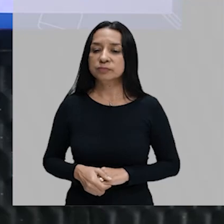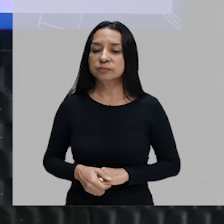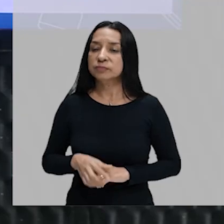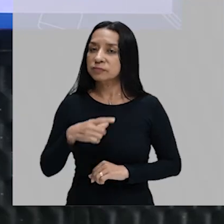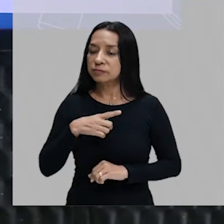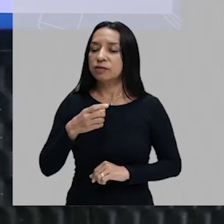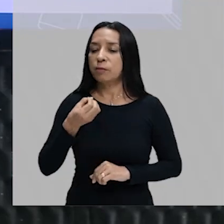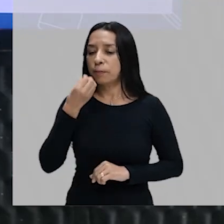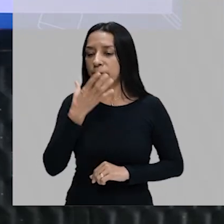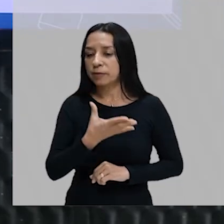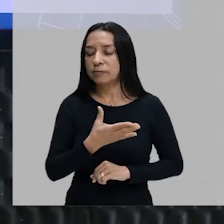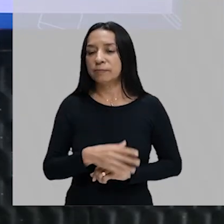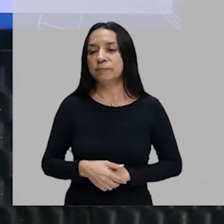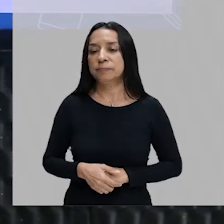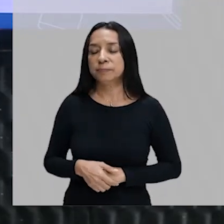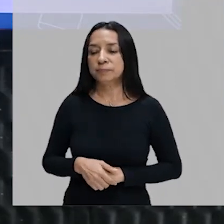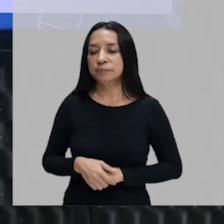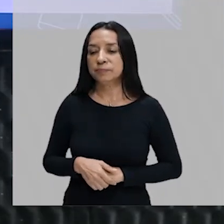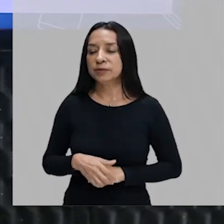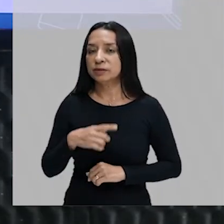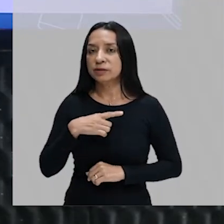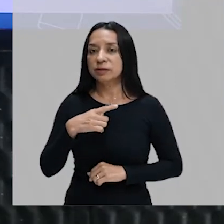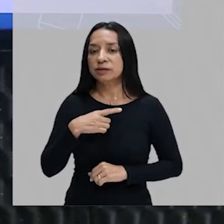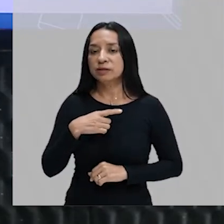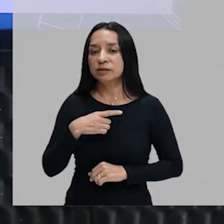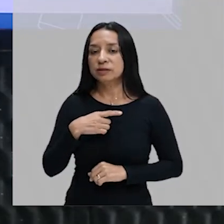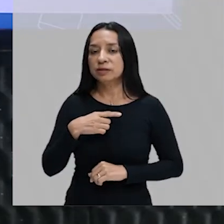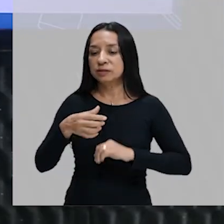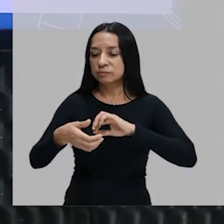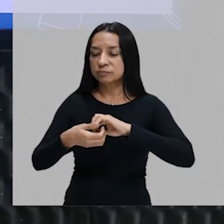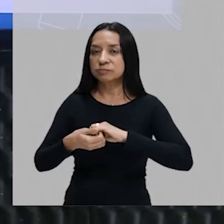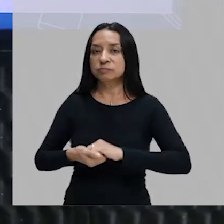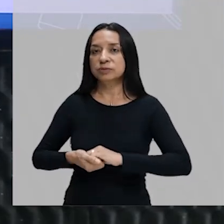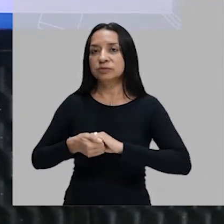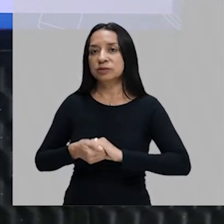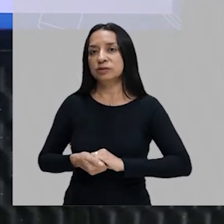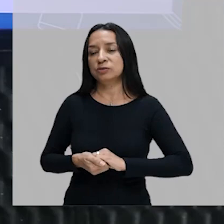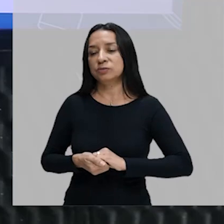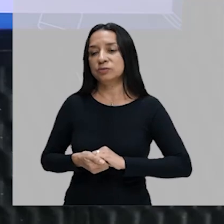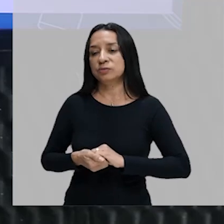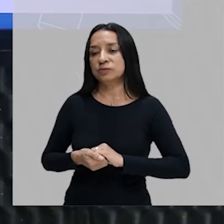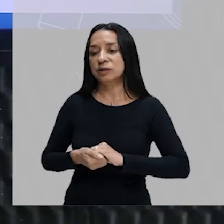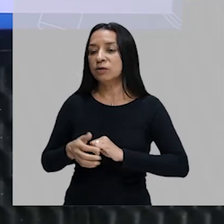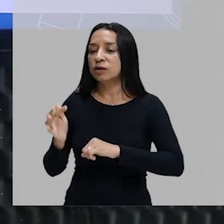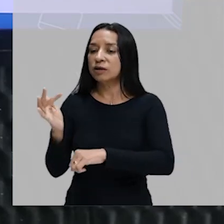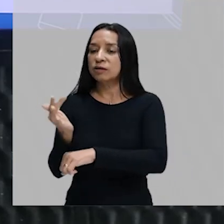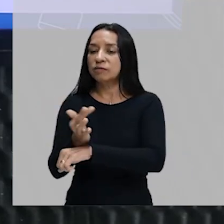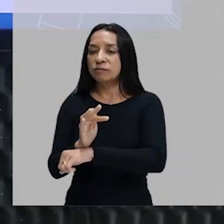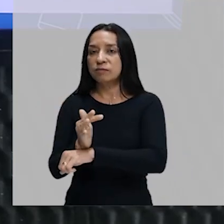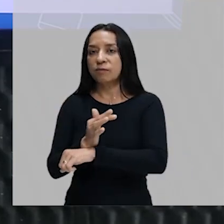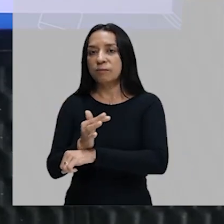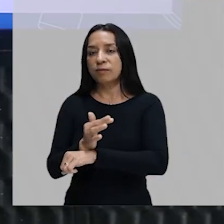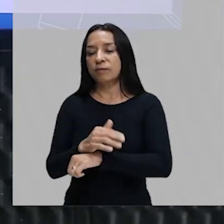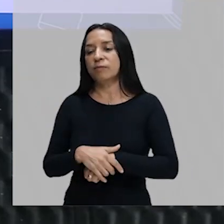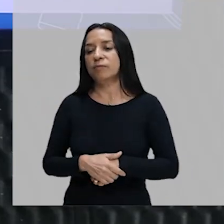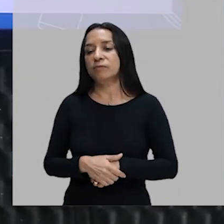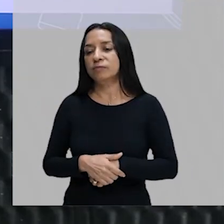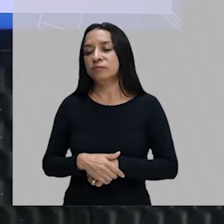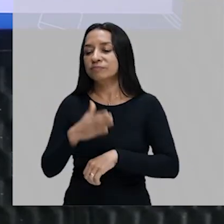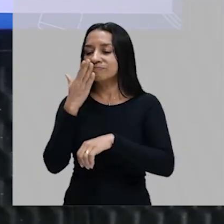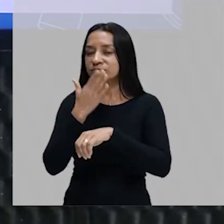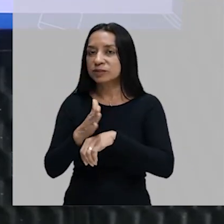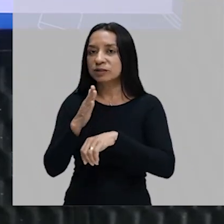bem. Então, eu tenho aqui saludos, que é saudações, é extremamente formal, tá? Então,